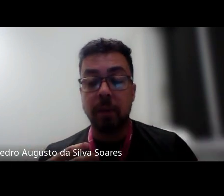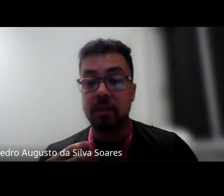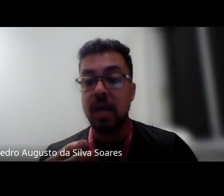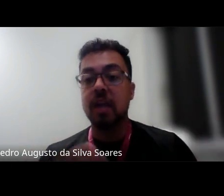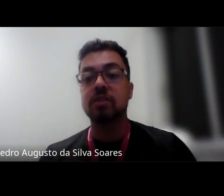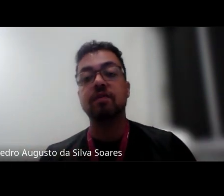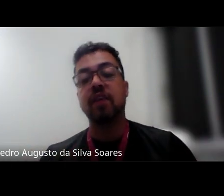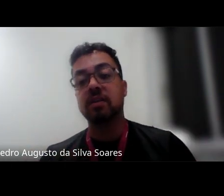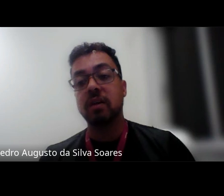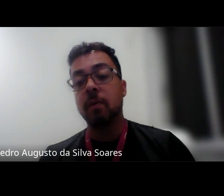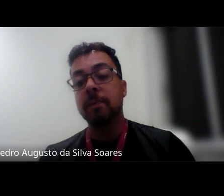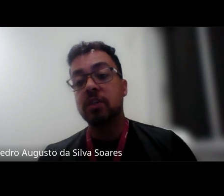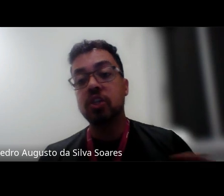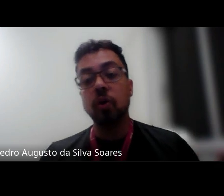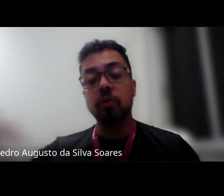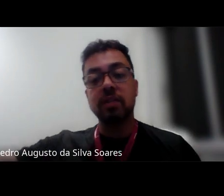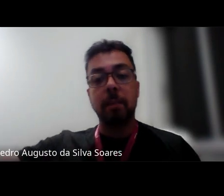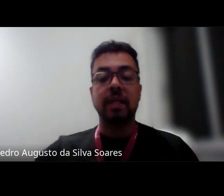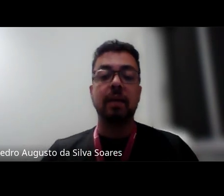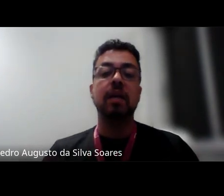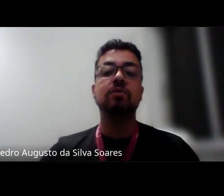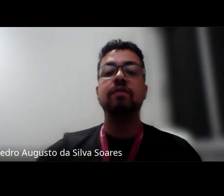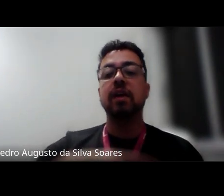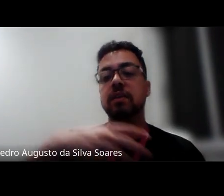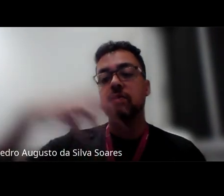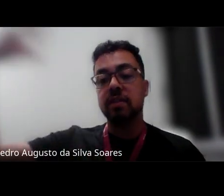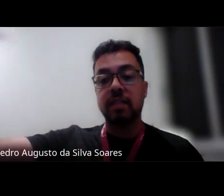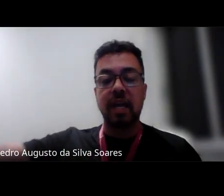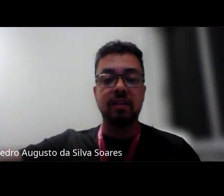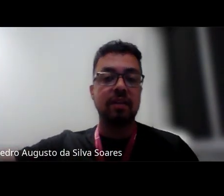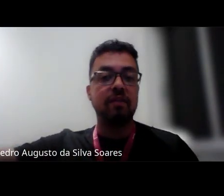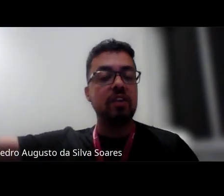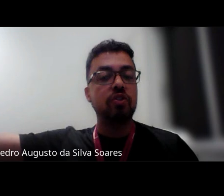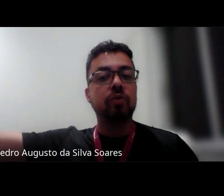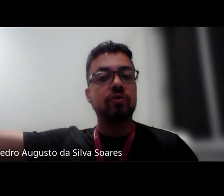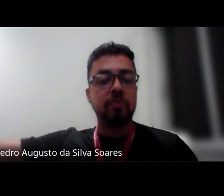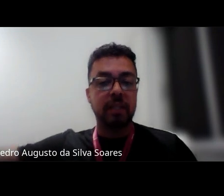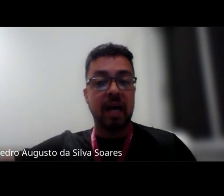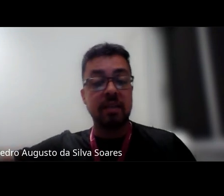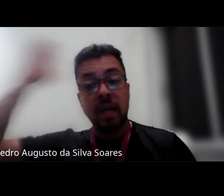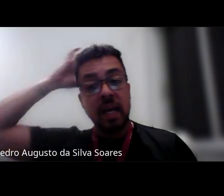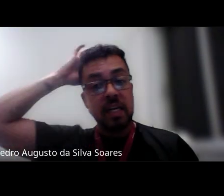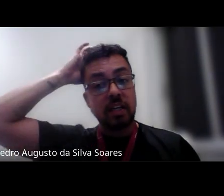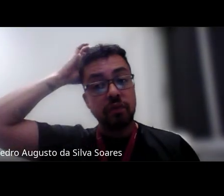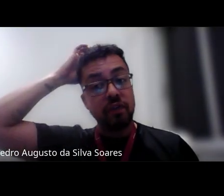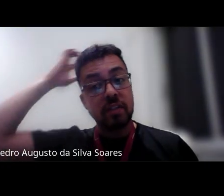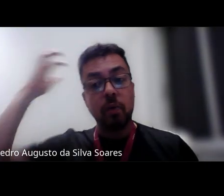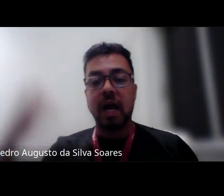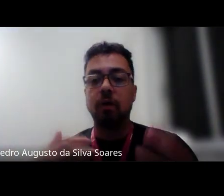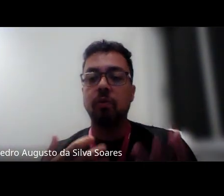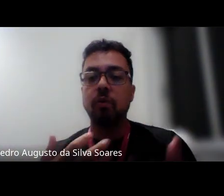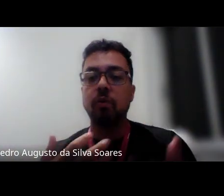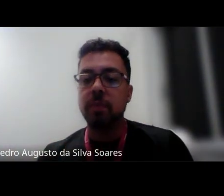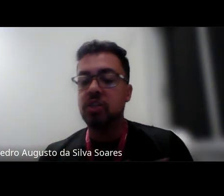entre pacientes, infecção de outros departamentos, infecções externas que vêm de outros hospitais. E se a gente for fazer